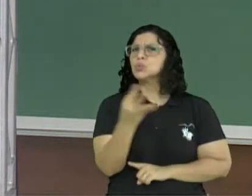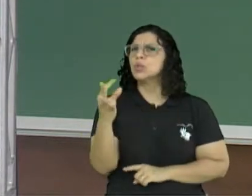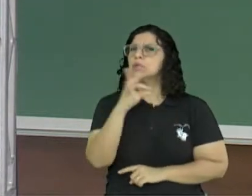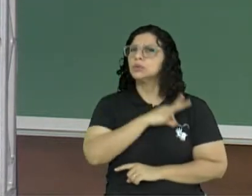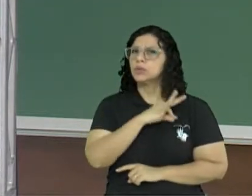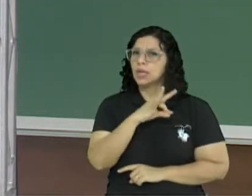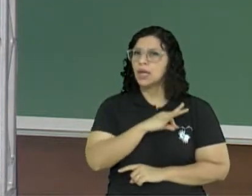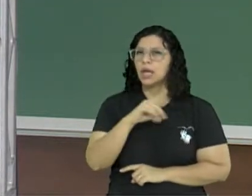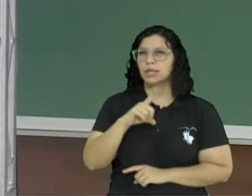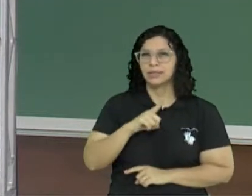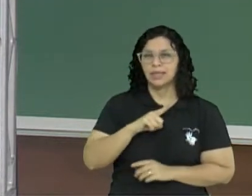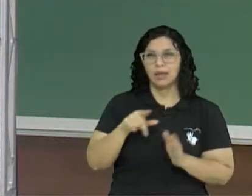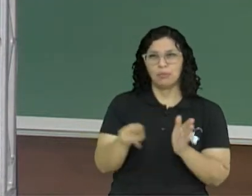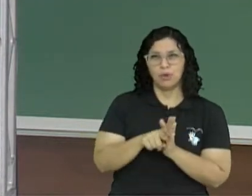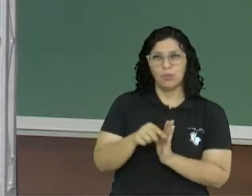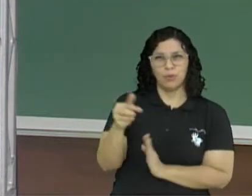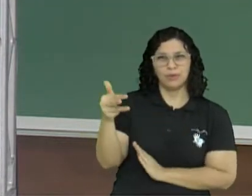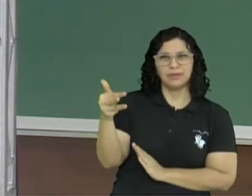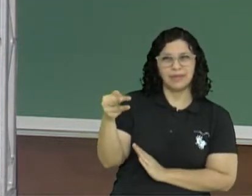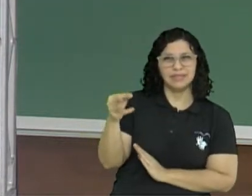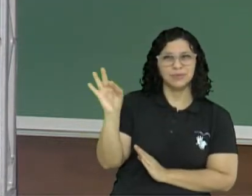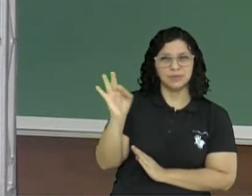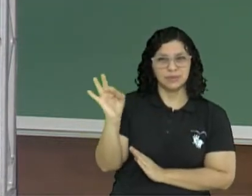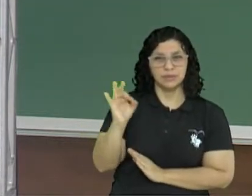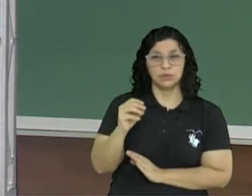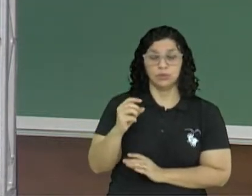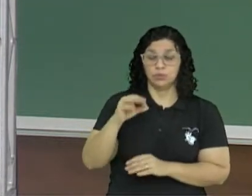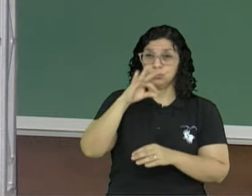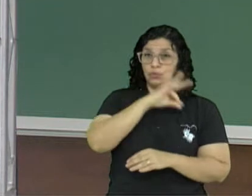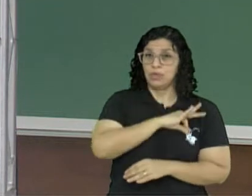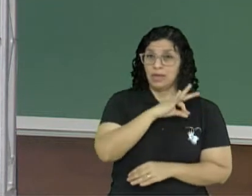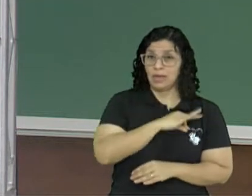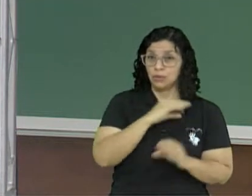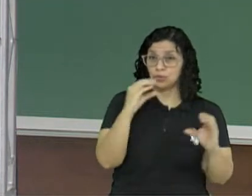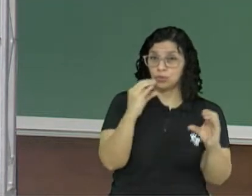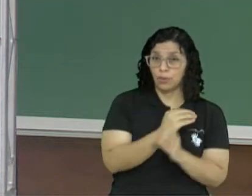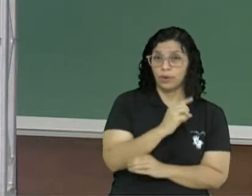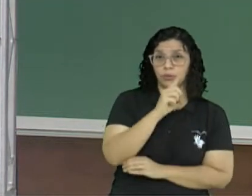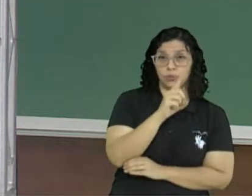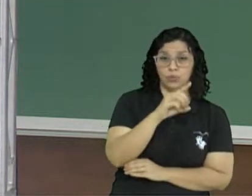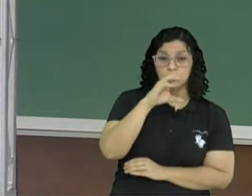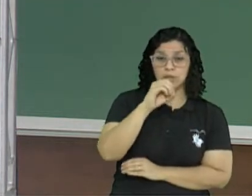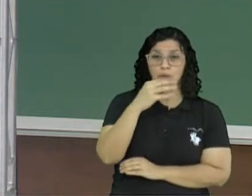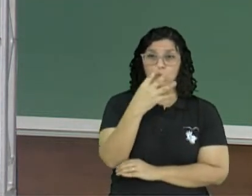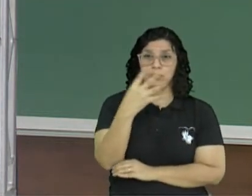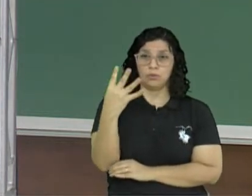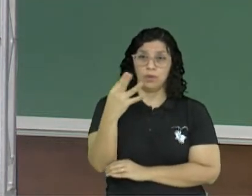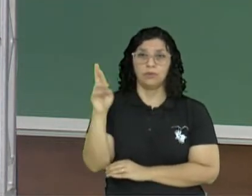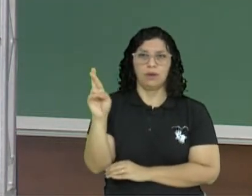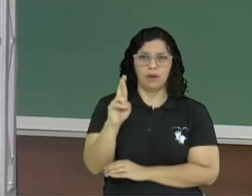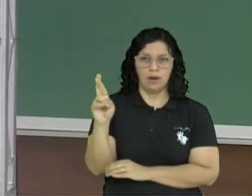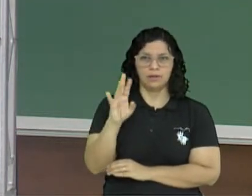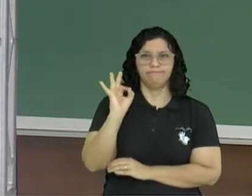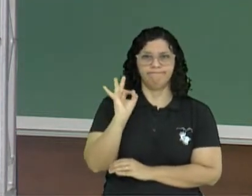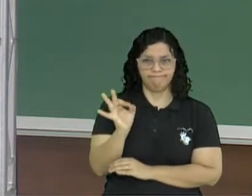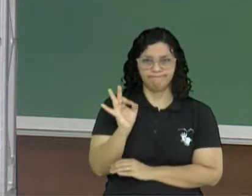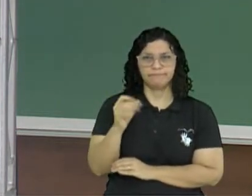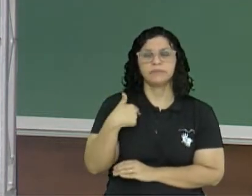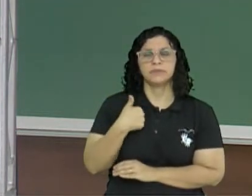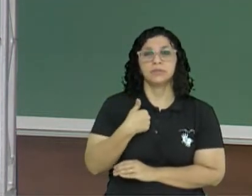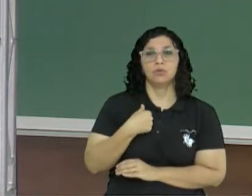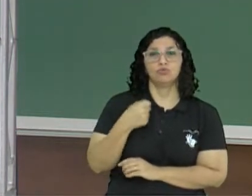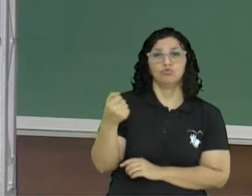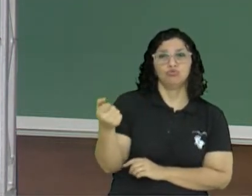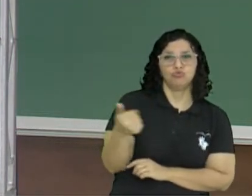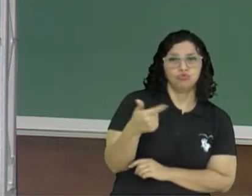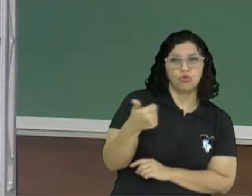receber? Bom, o salário mensal completo é R$ 1.044, certo? Então, se ela trabalhar